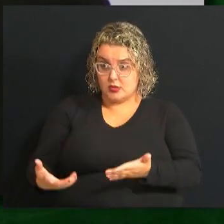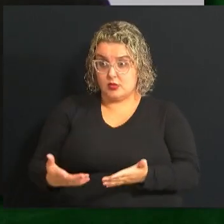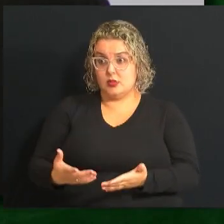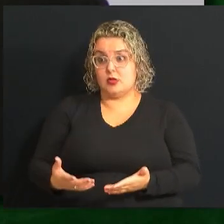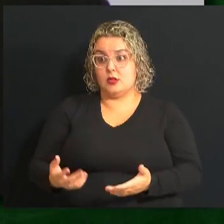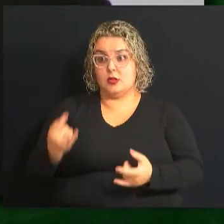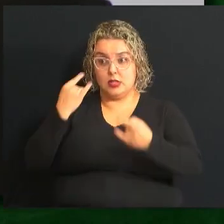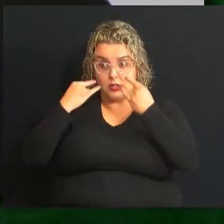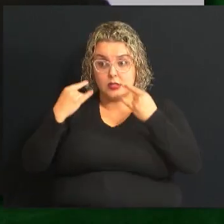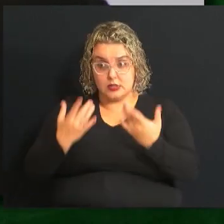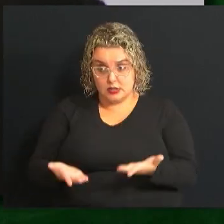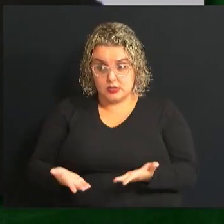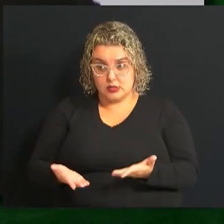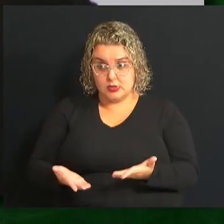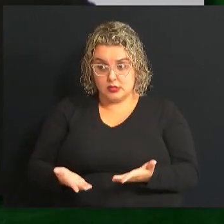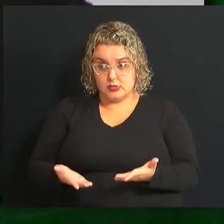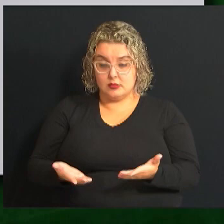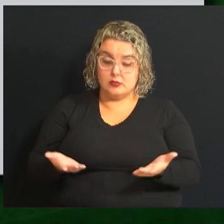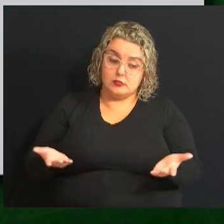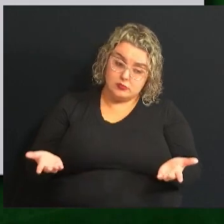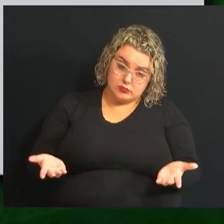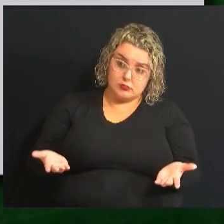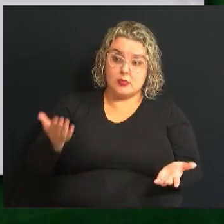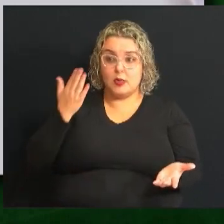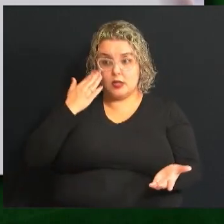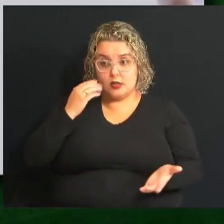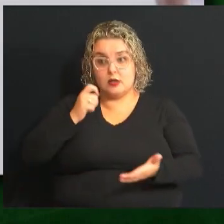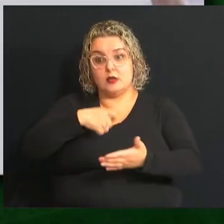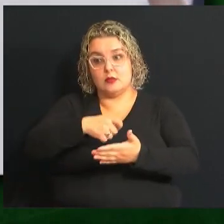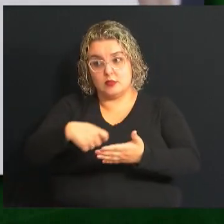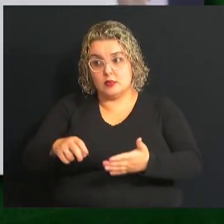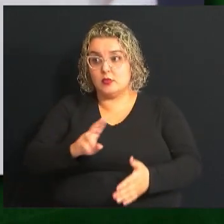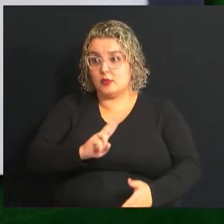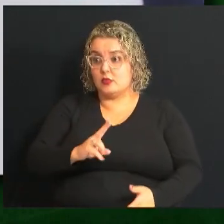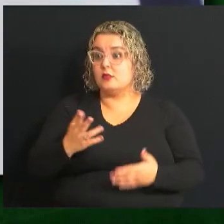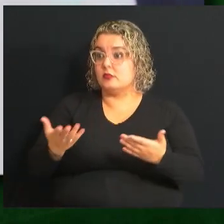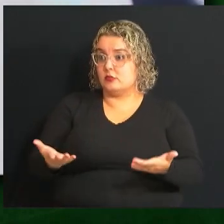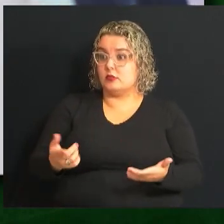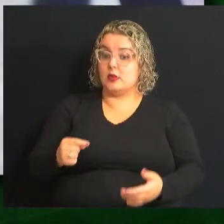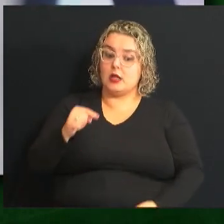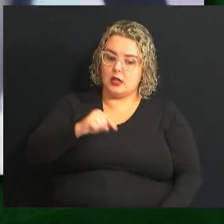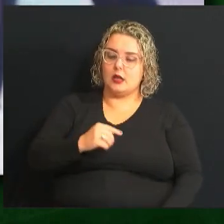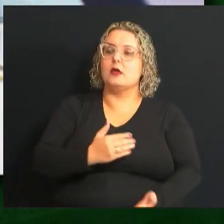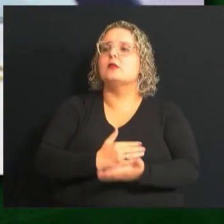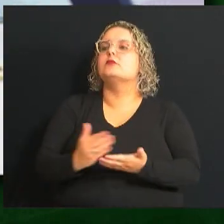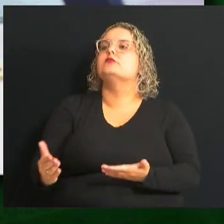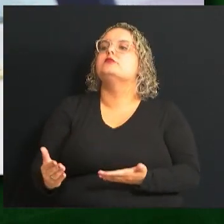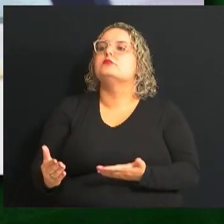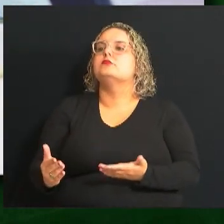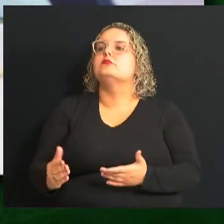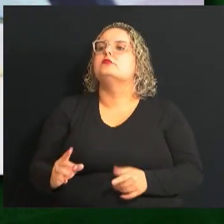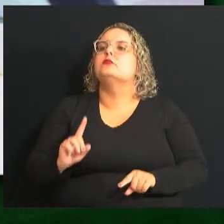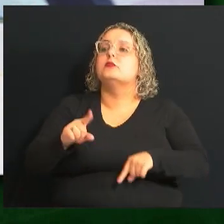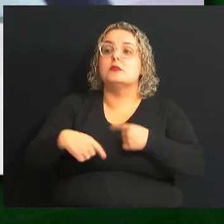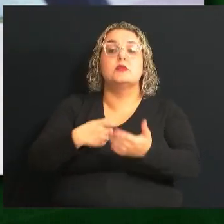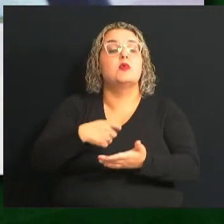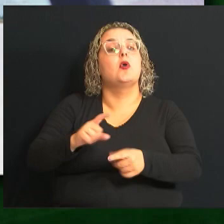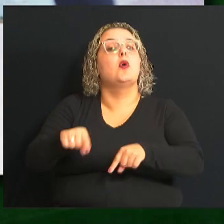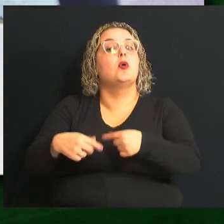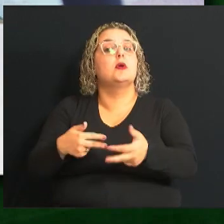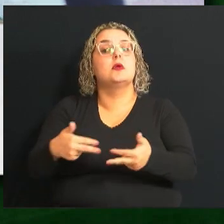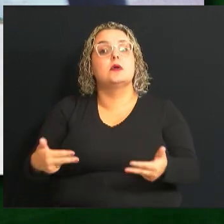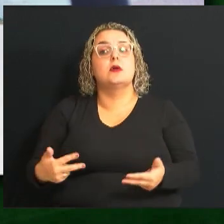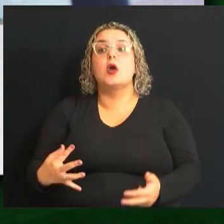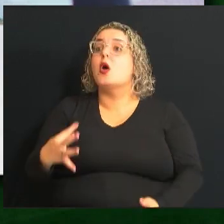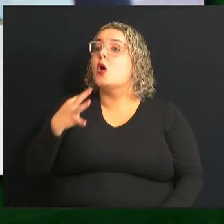interessa, e aí eu posso falar, bom, ele sabe escrever o nome. Este é o meu ponto de partida. Vamos escrever outras coisas. Ele conhece as